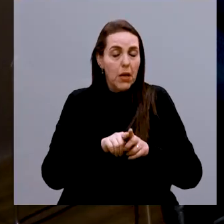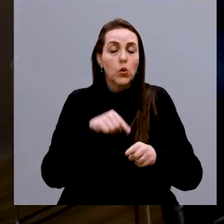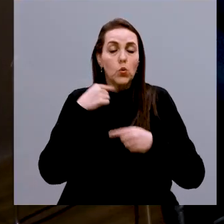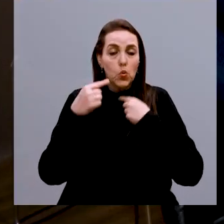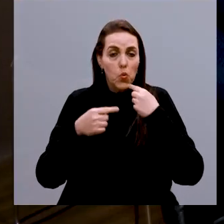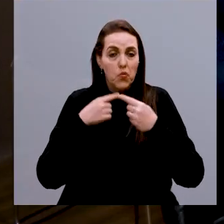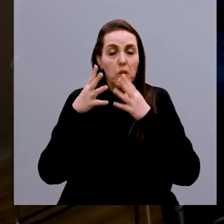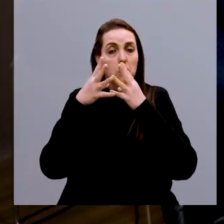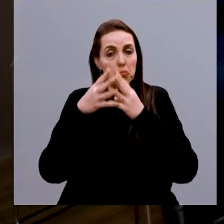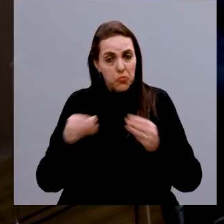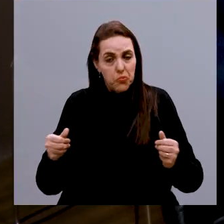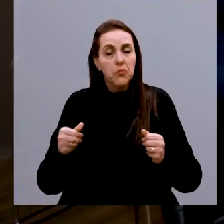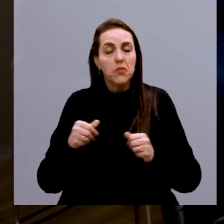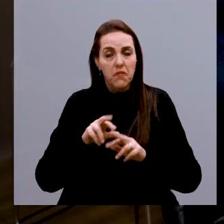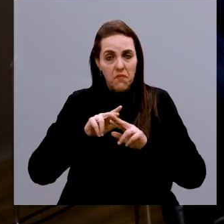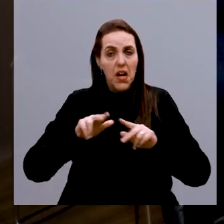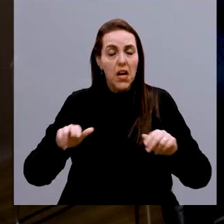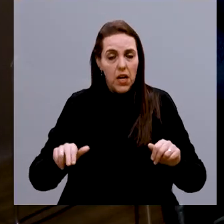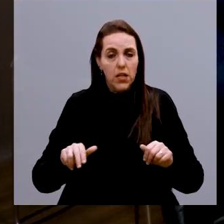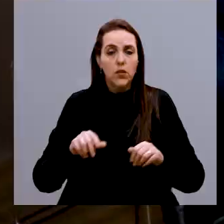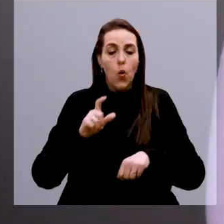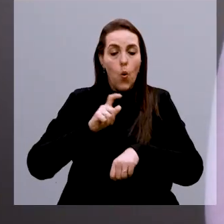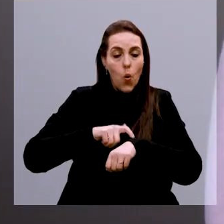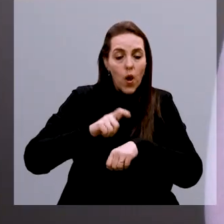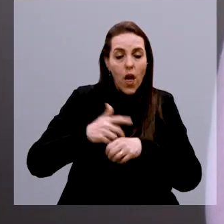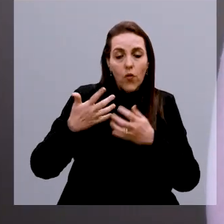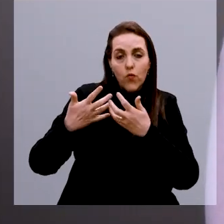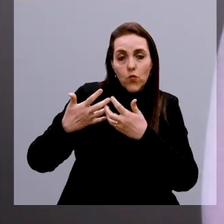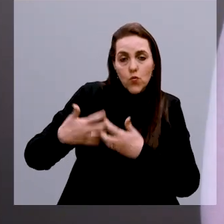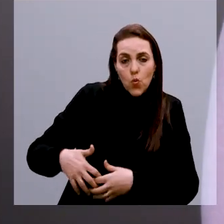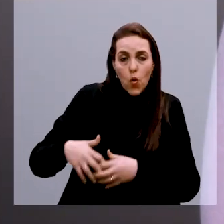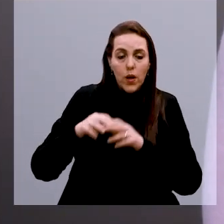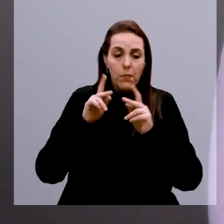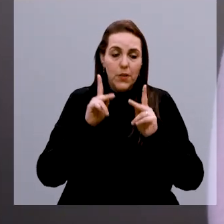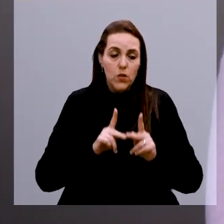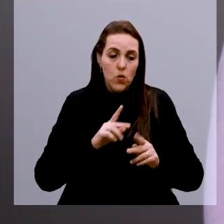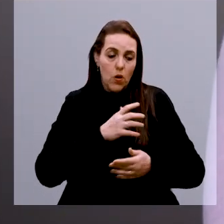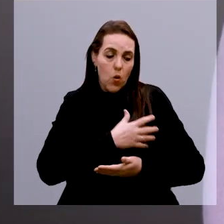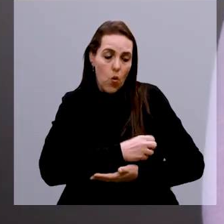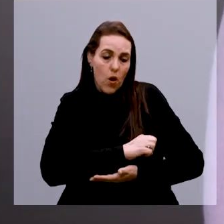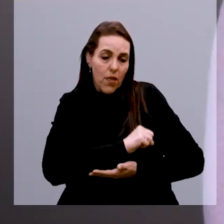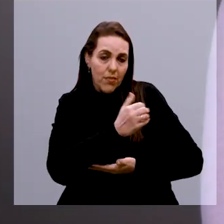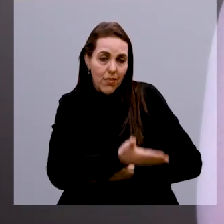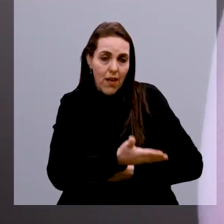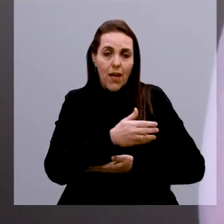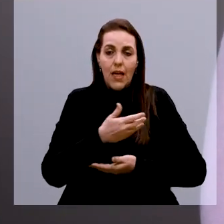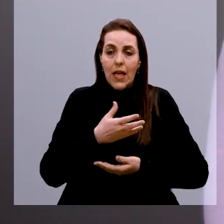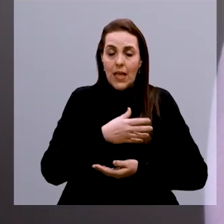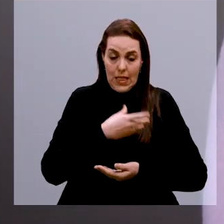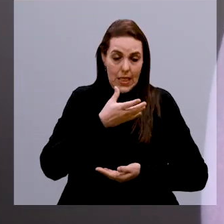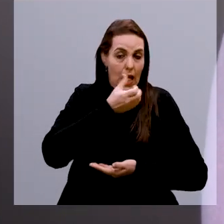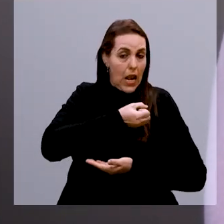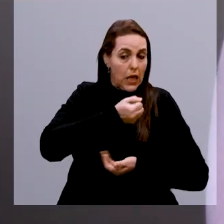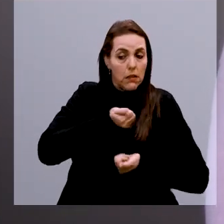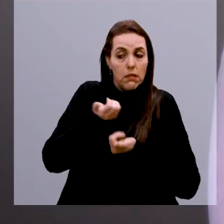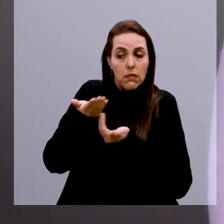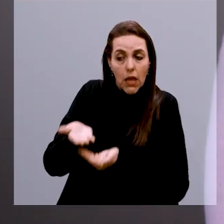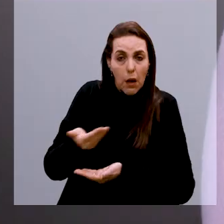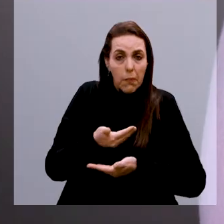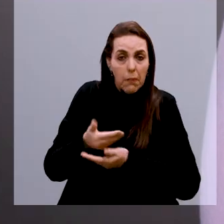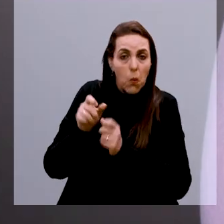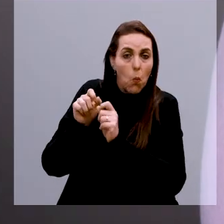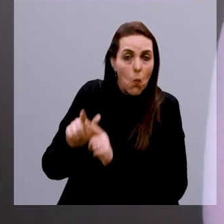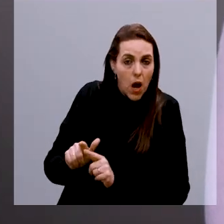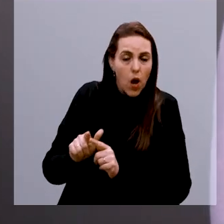bastante dúvidas em relação a isso, horário de funcionamento, quem podia coletar, para quem que era entregue esse leite que era doado,